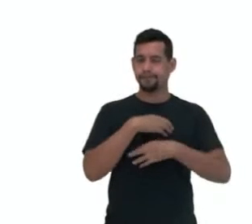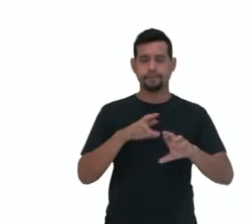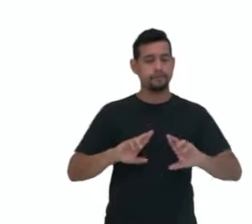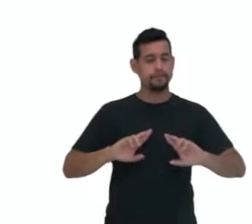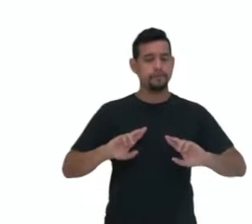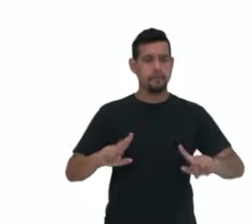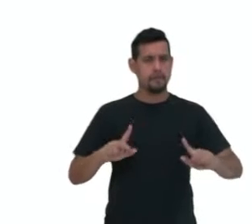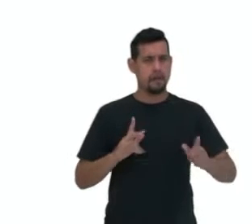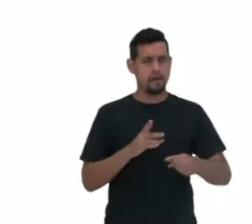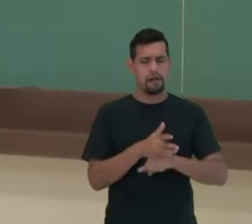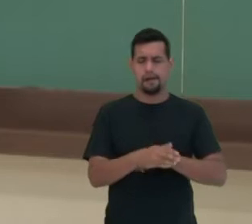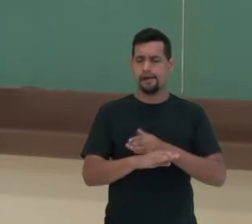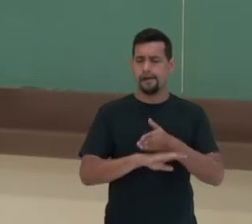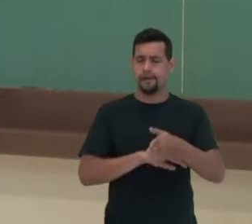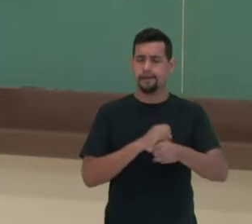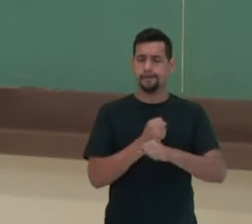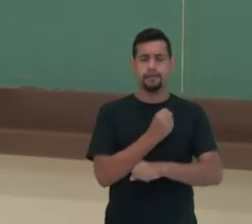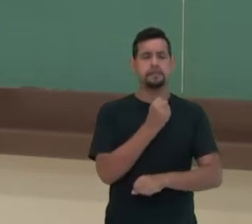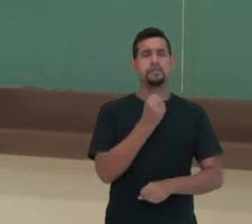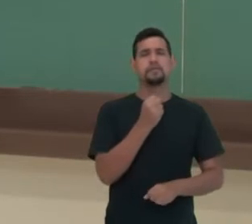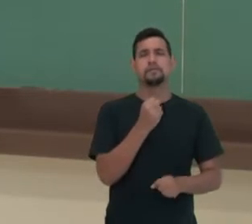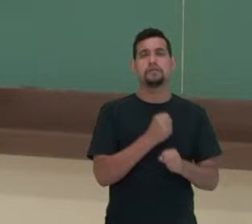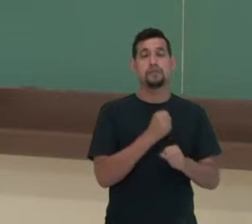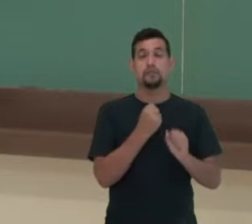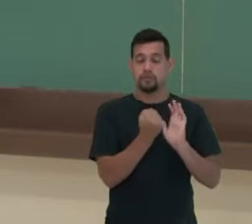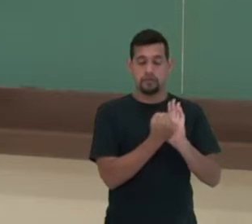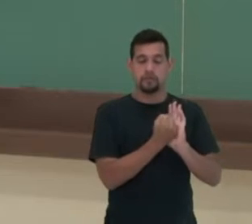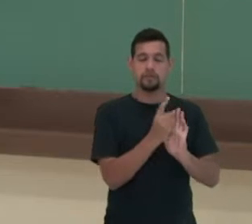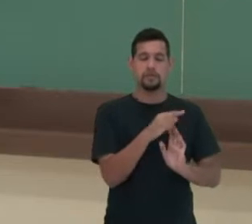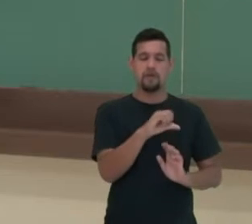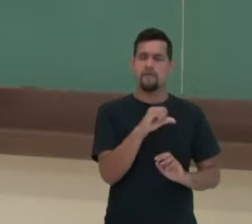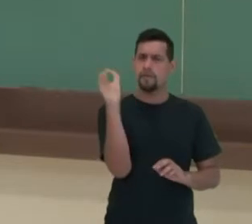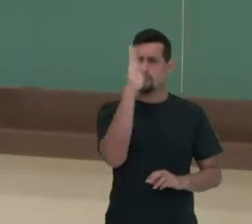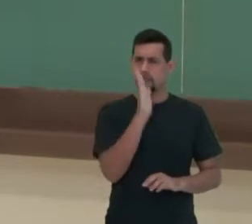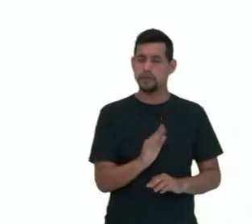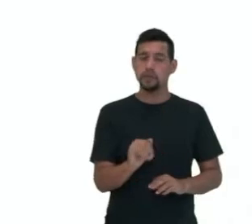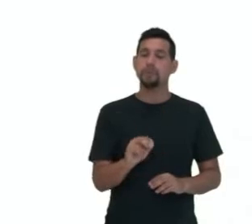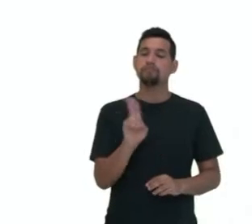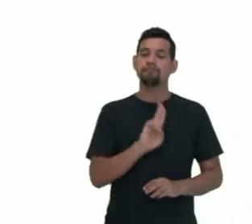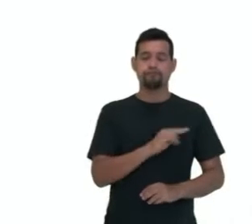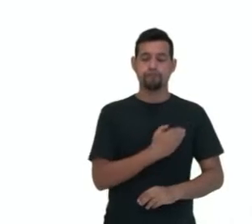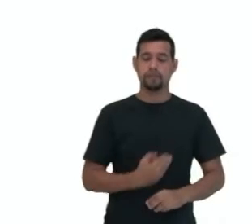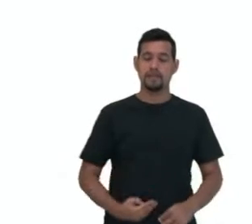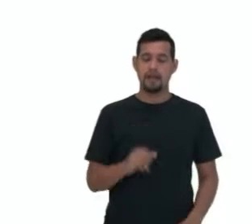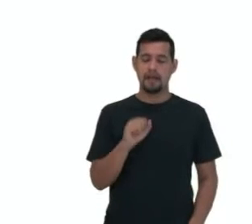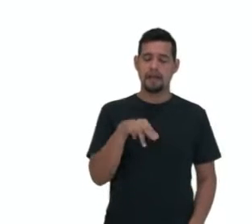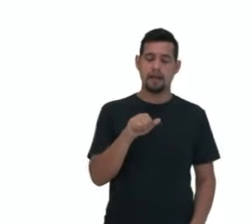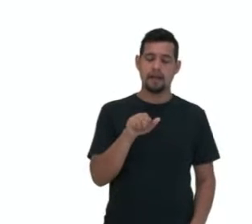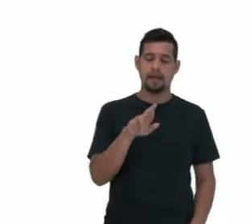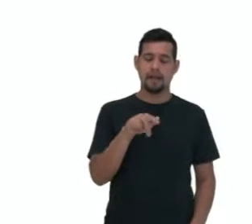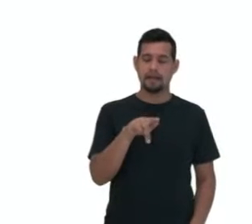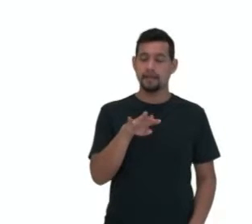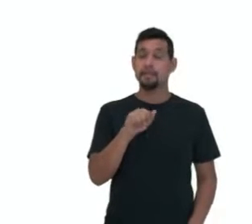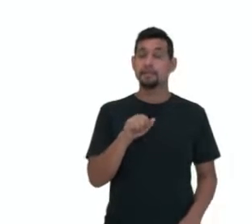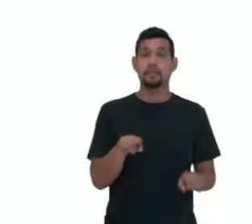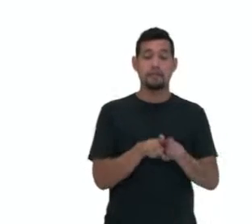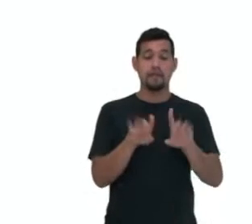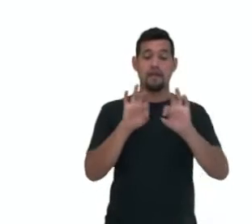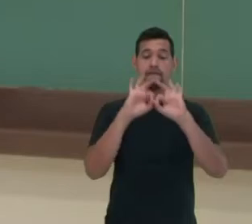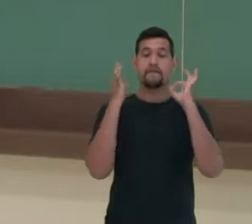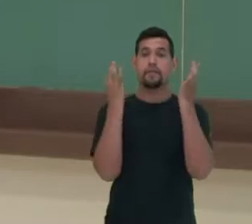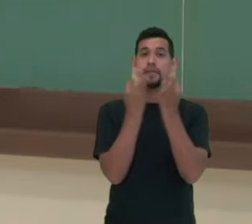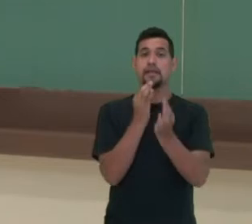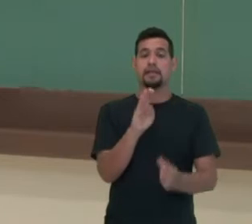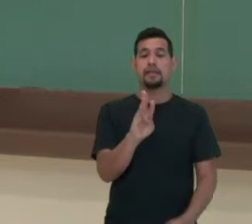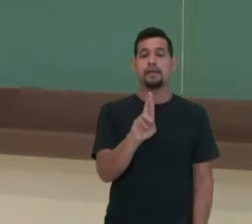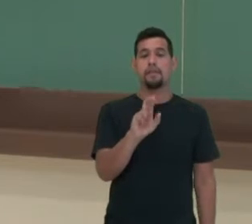domínio. Durante o século XIX, o Brasil viveu, sim, um governo monarquista, e teve à frente do império a família Bragança, Dom